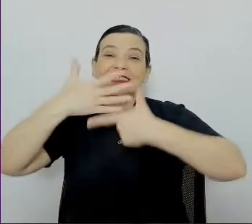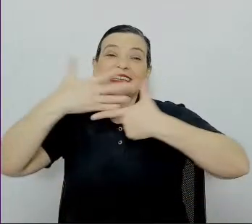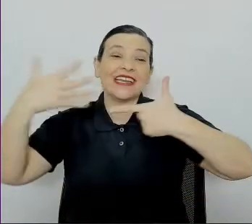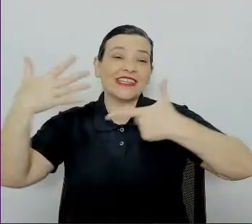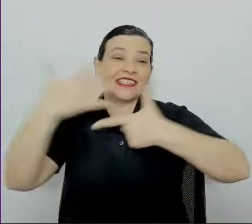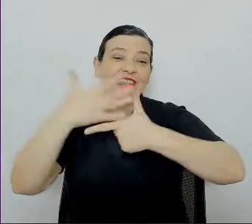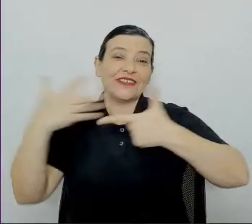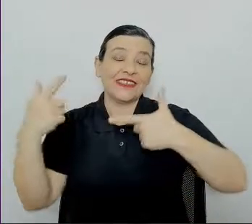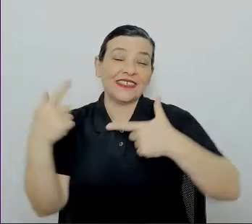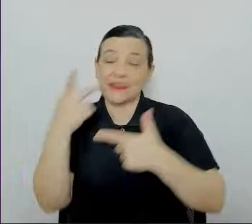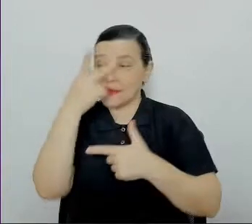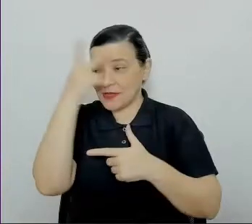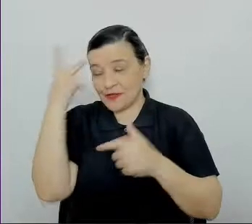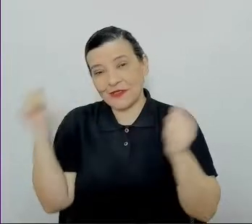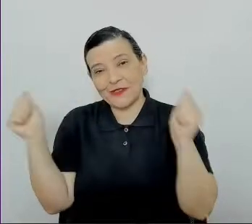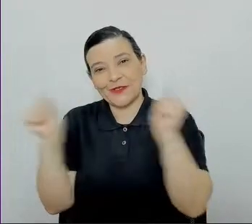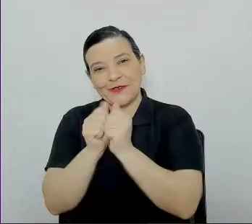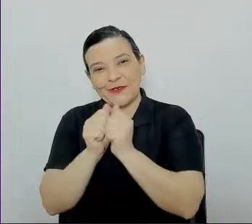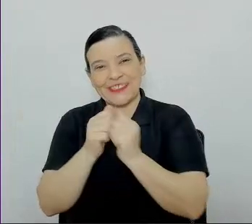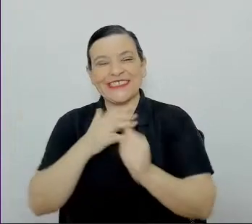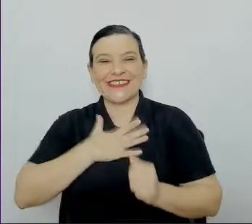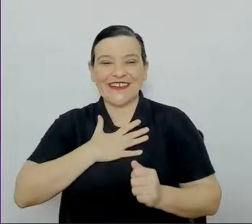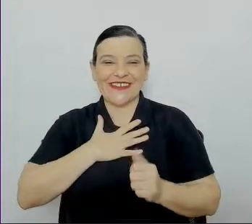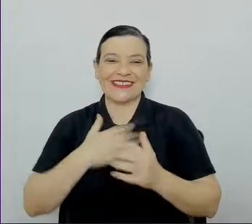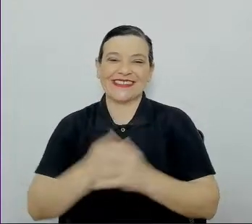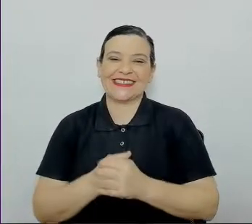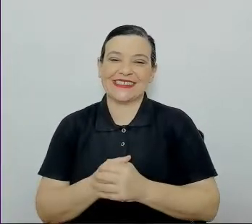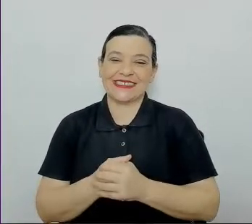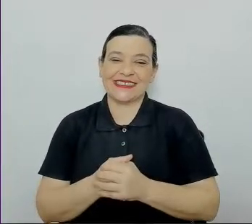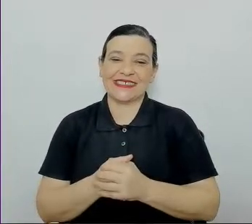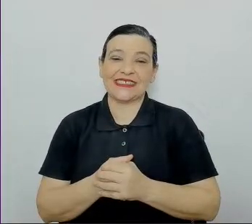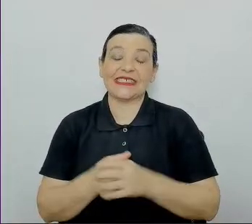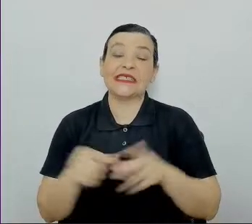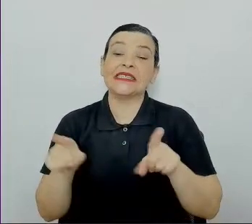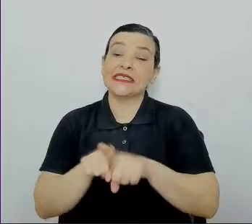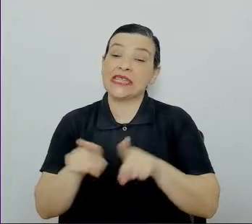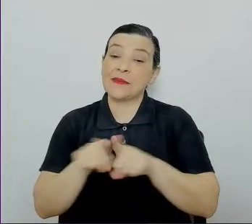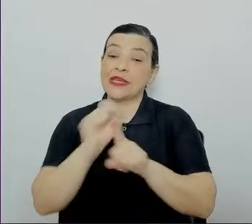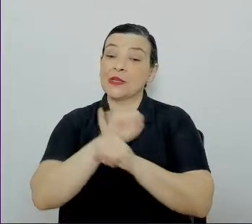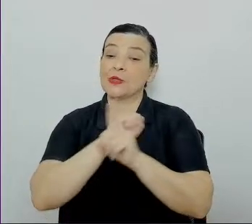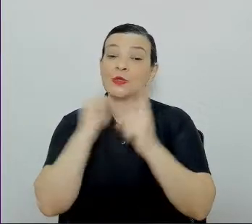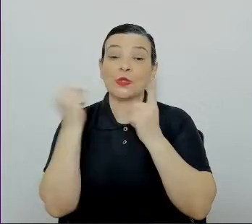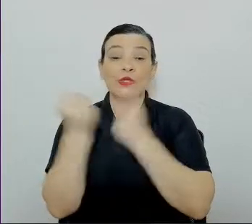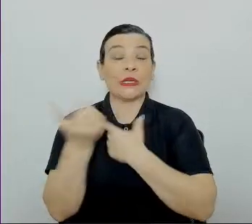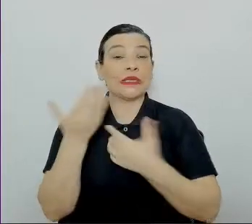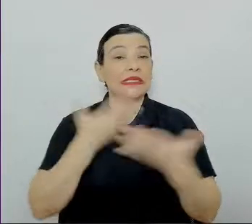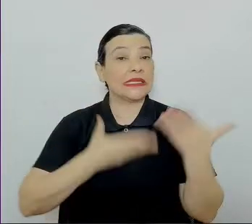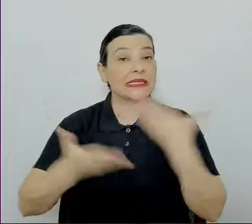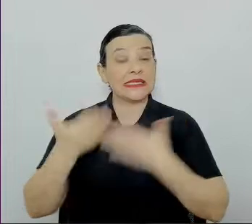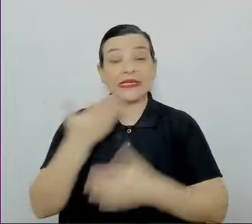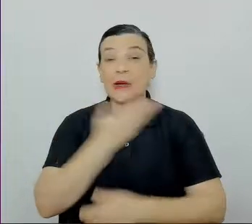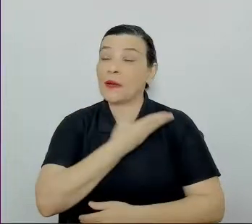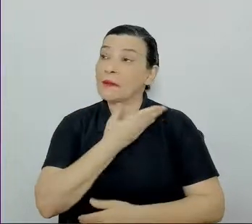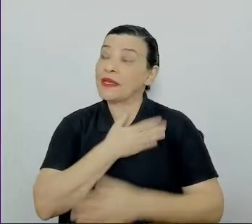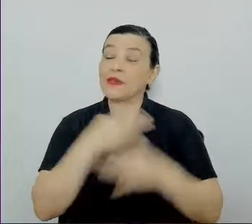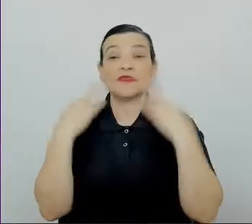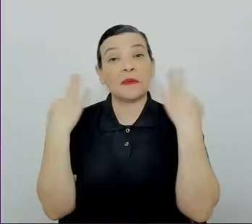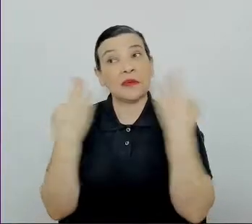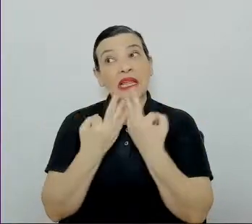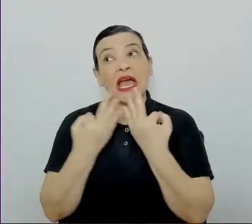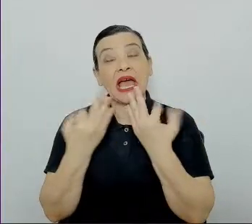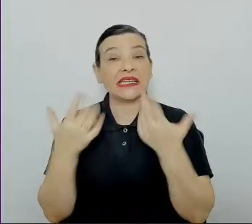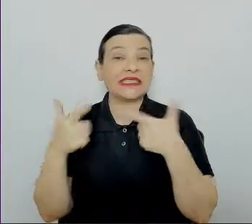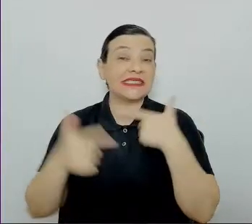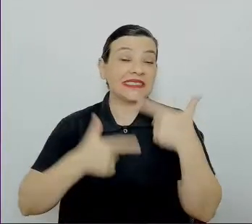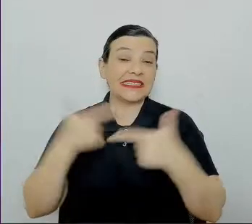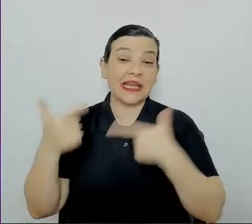que a gente gosta. E a dimensão social, muitas vezes, é ter assuntos em comum com amigos, com familiares, com pessoas de trabalho. Então,